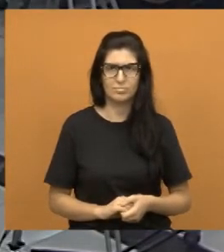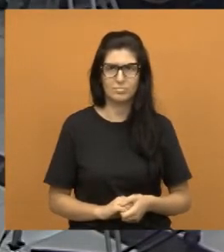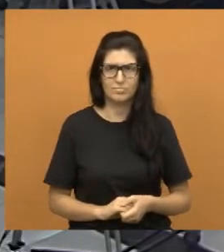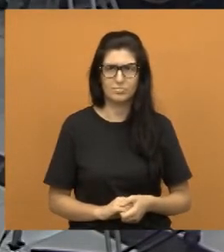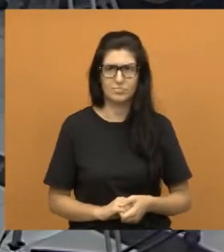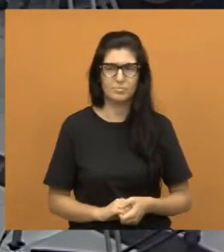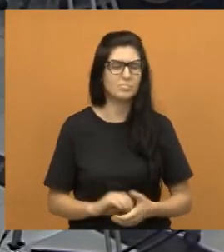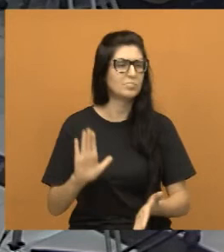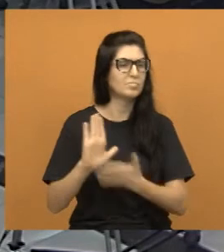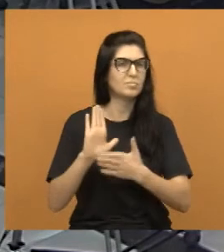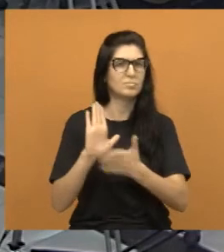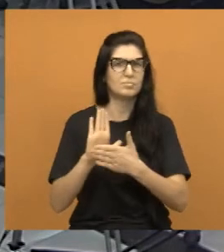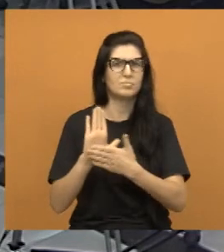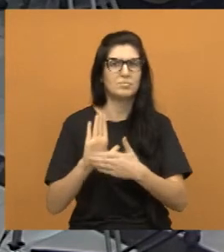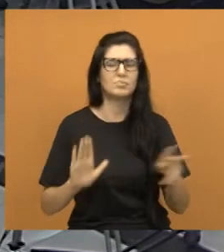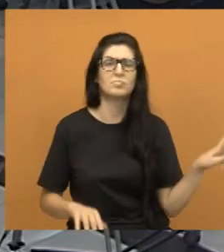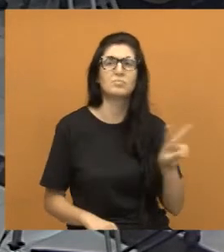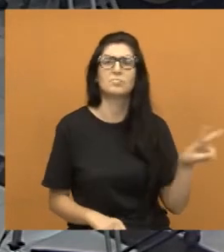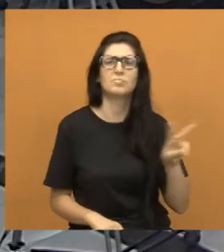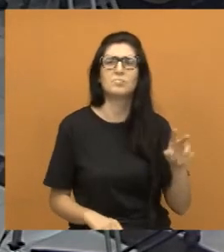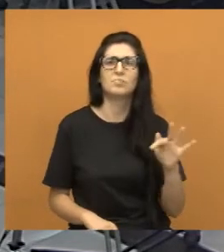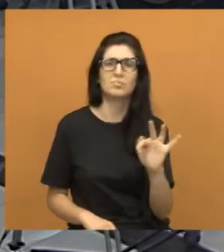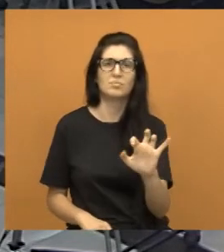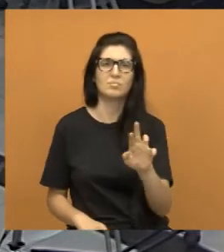Qual que é a sua proposta, vereador Fernando?